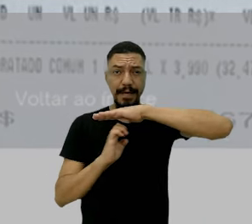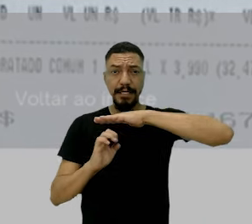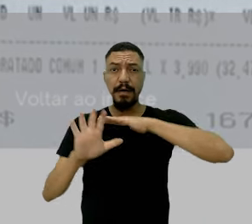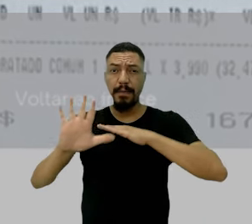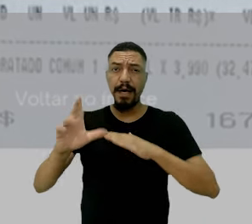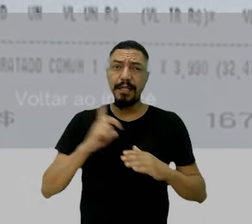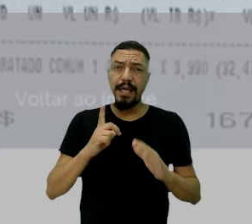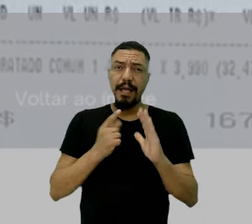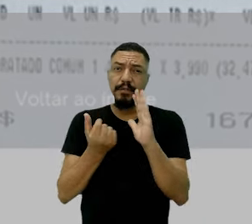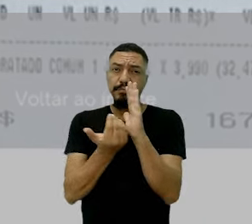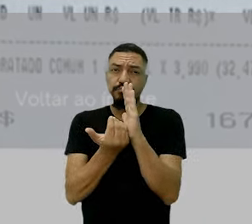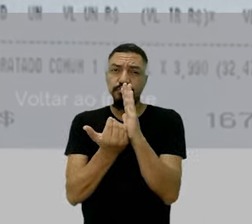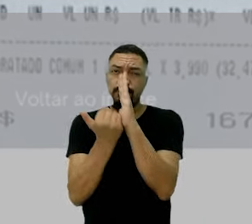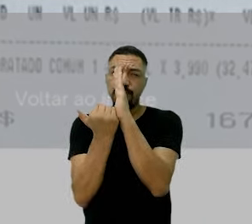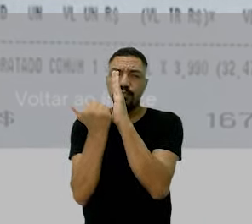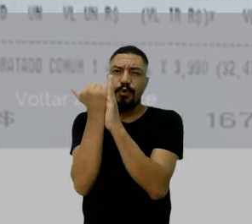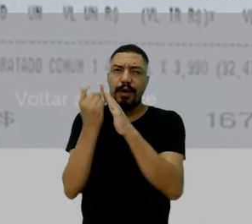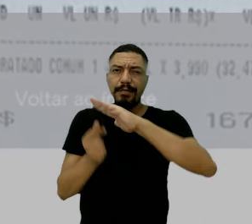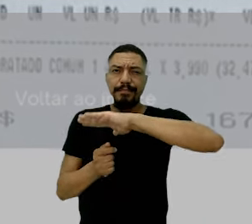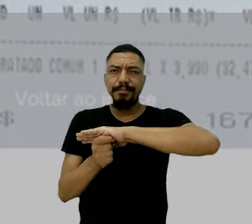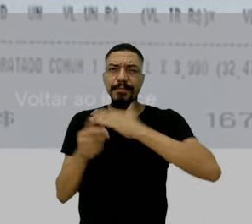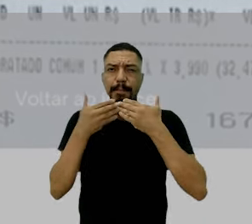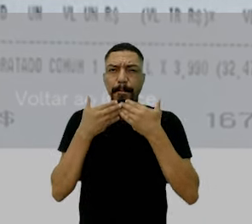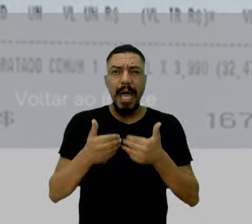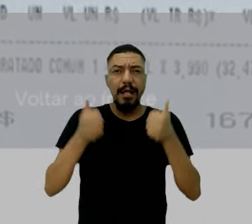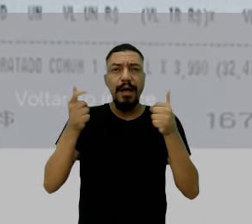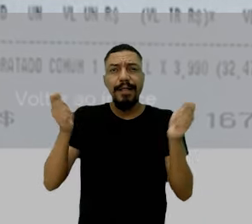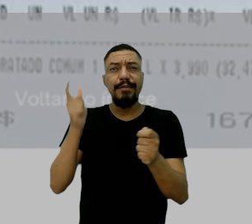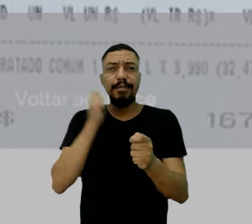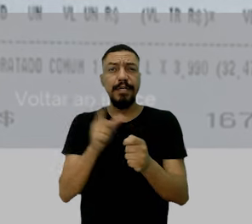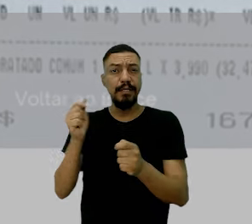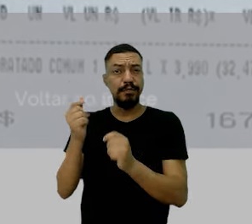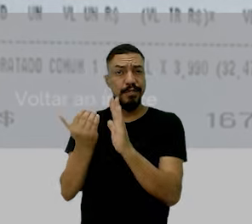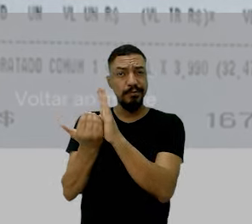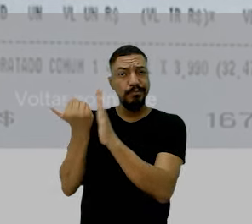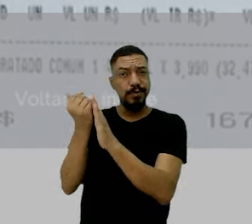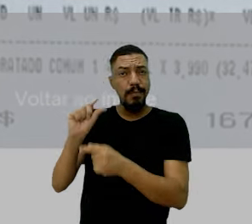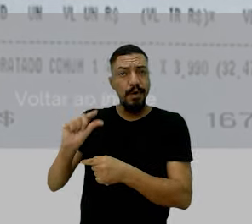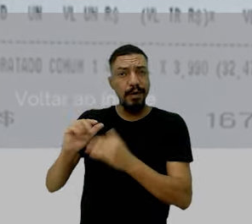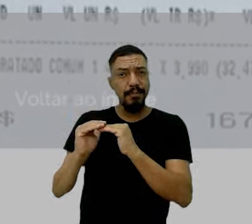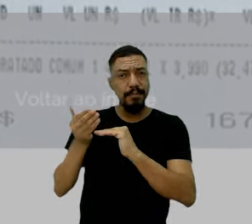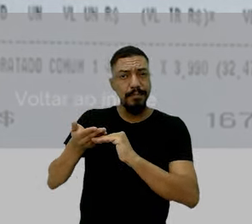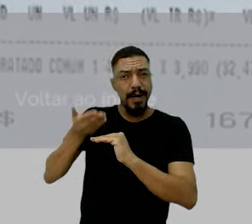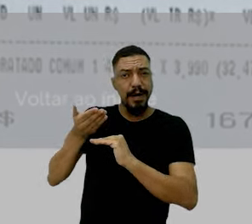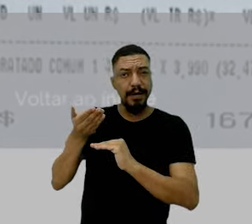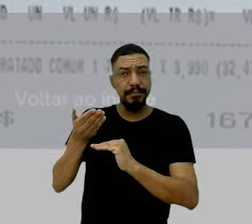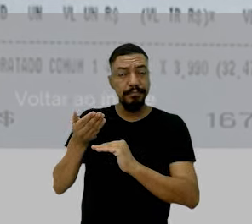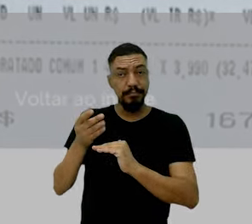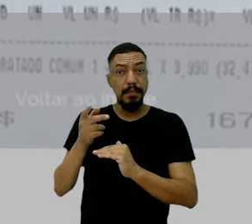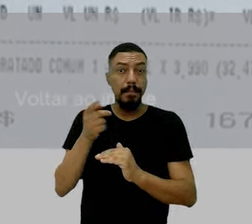Mas assim, mesmo que seja um rendimento, ponham no melhor rendimento possível para aquela conta, assim. Mas